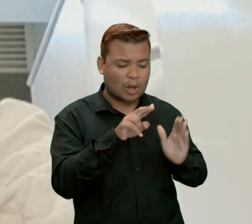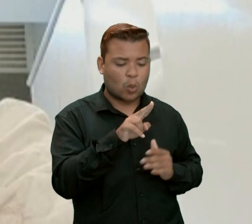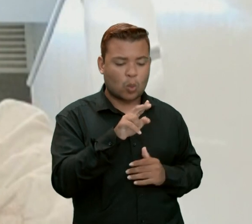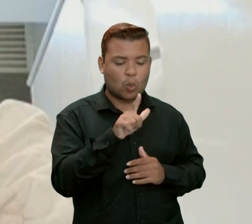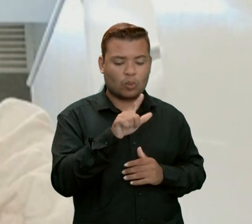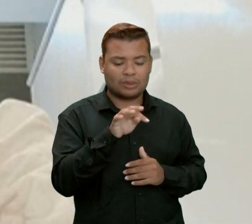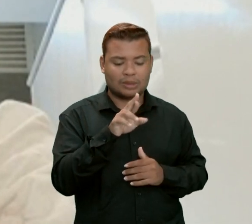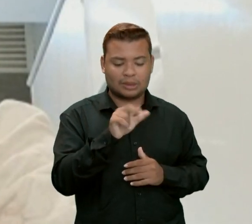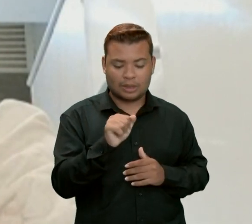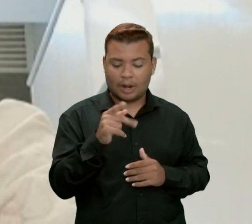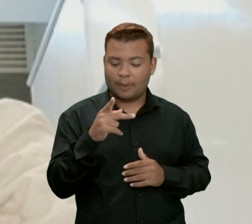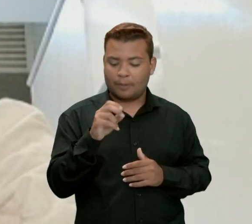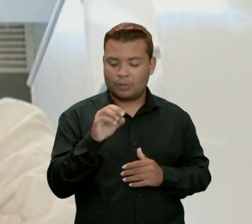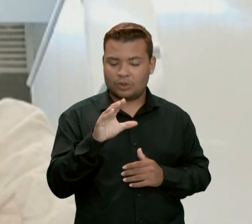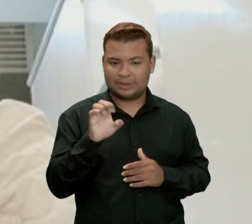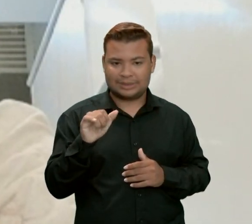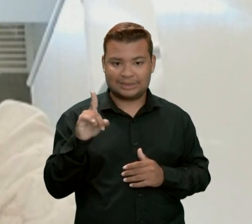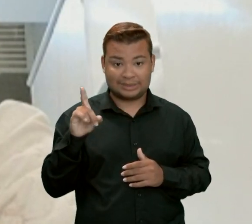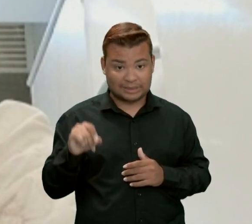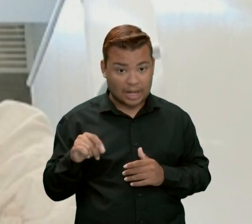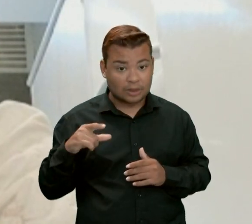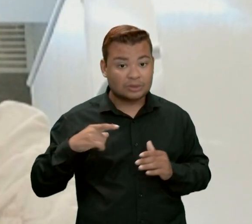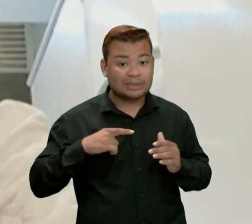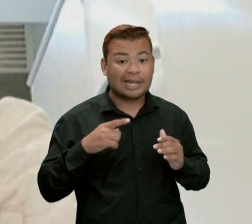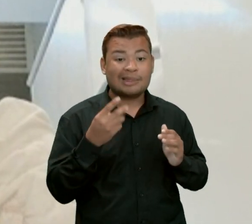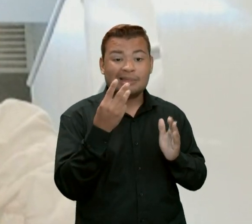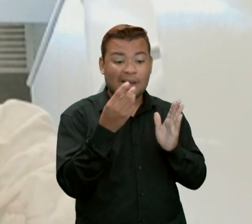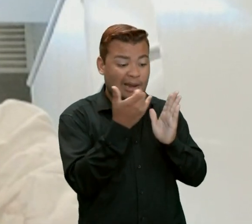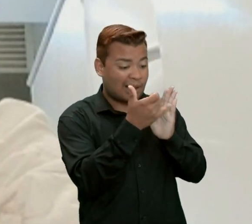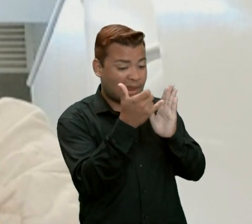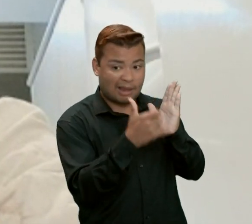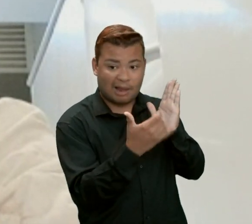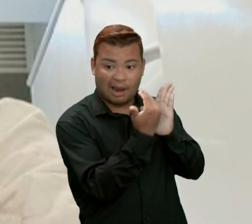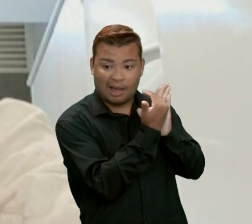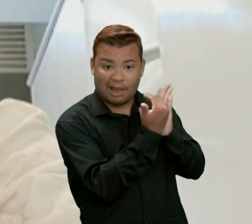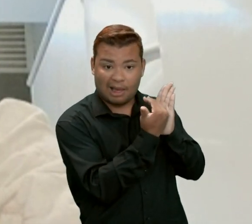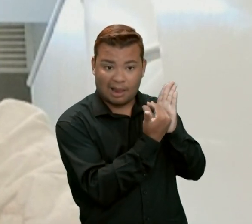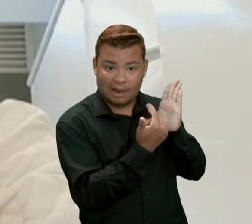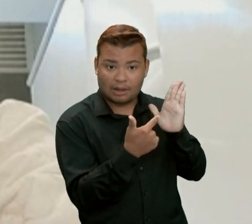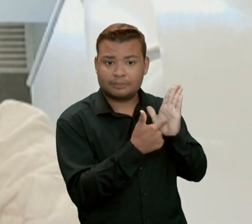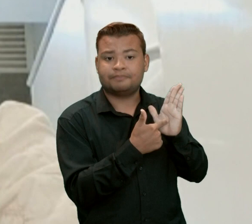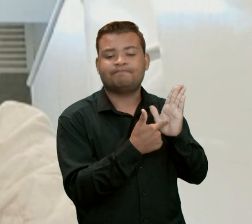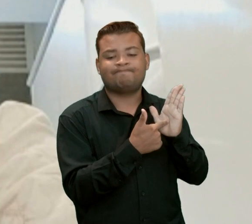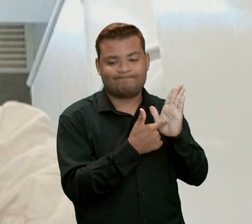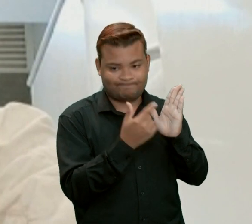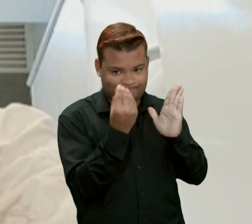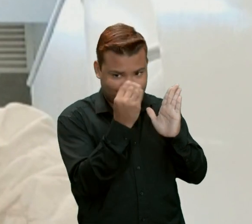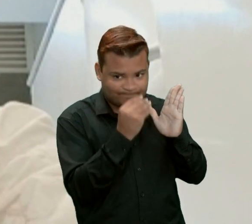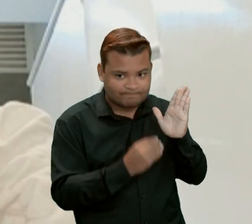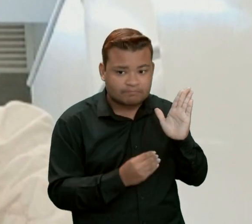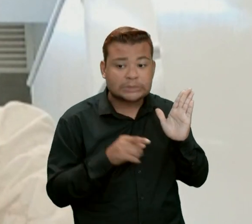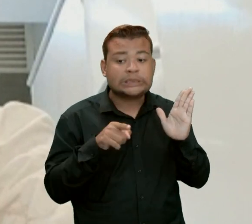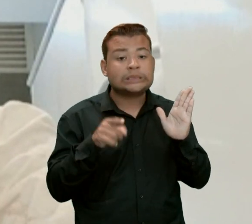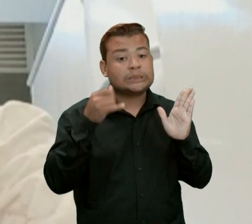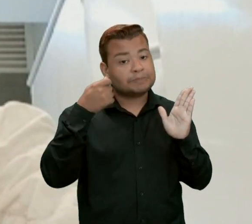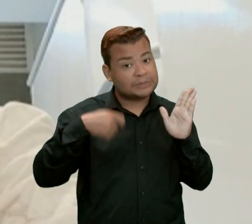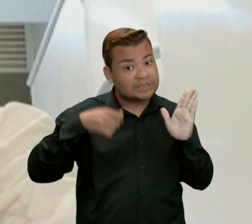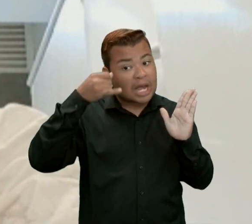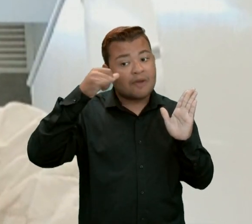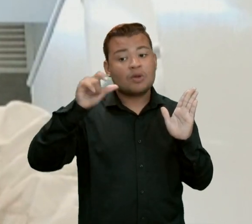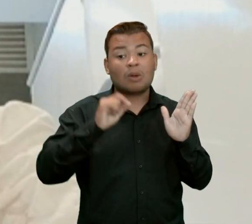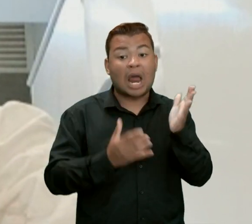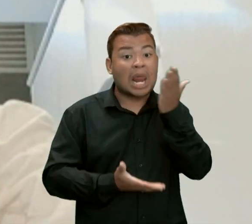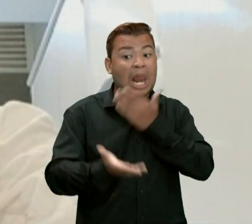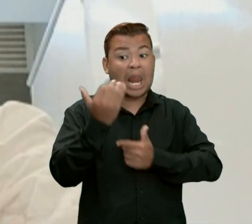assim, mais de 3 linhas de listas de ingredientes. E esses alimentos, eles devem ser evitados no consumo